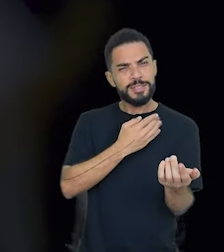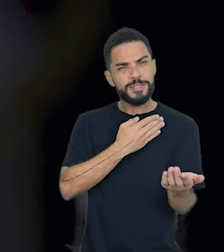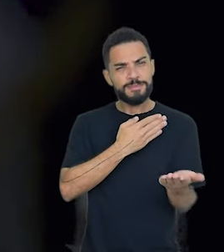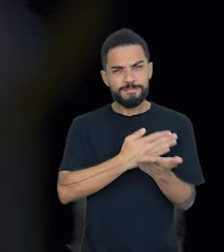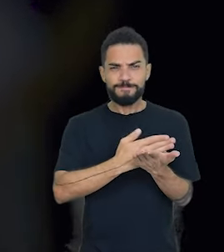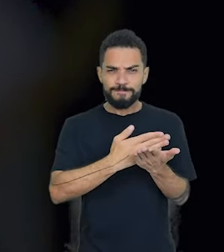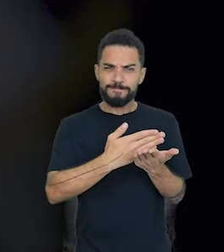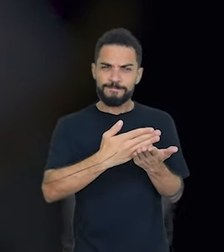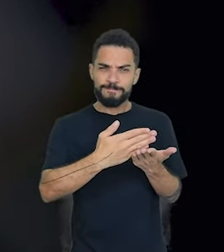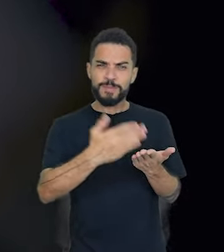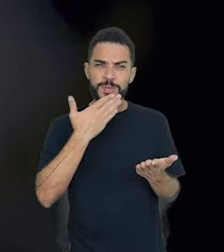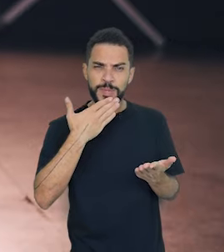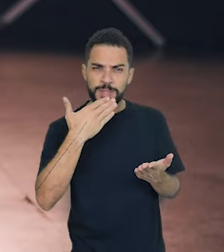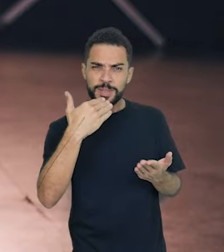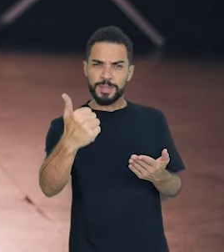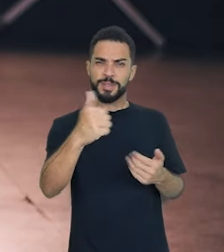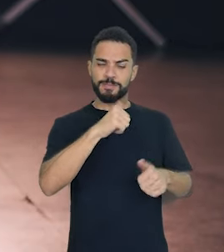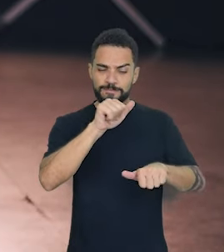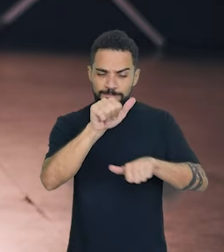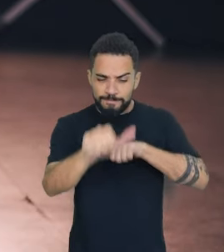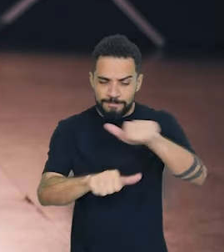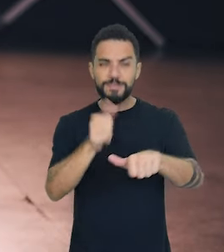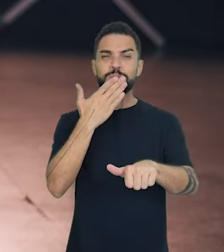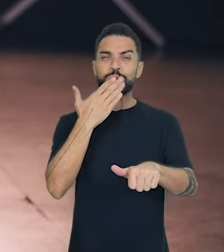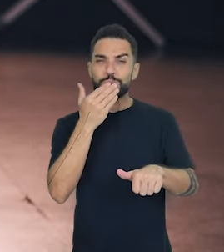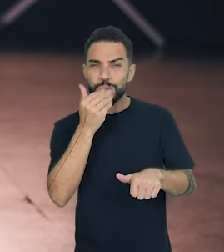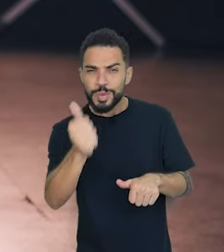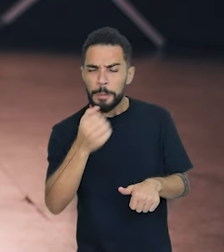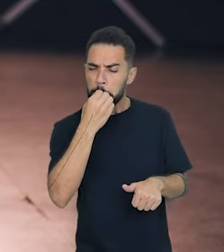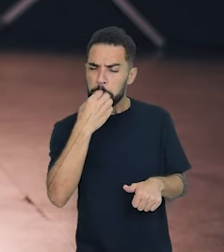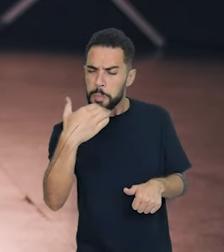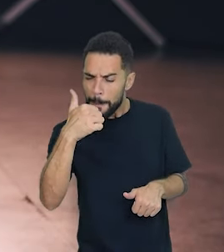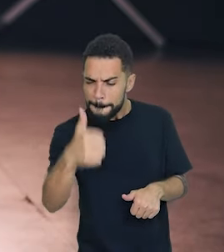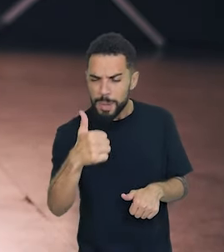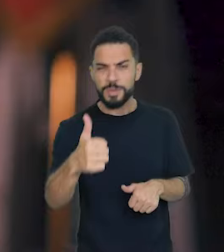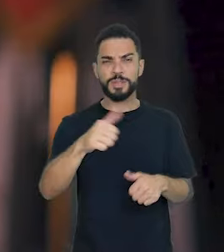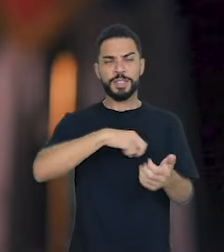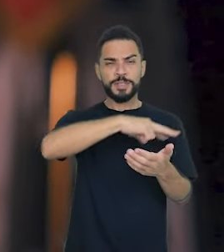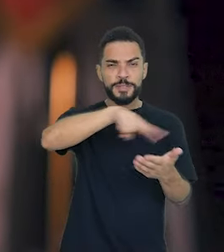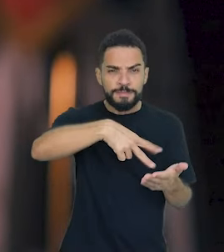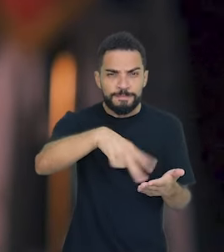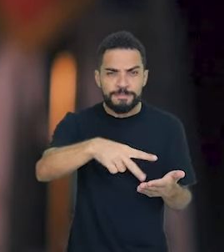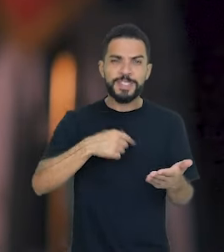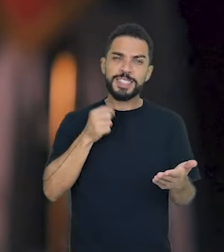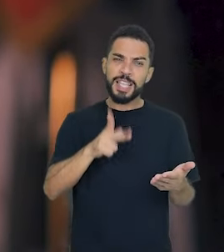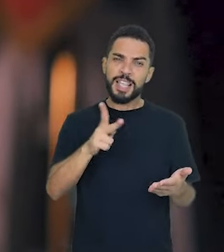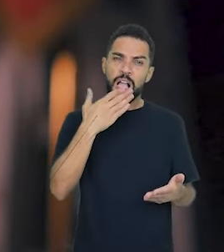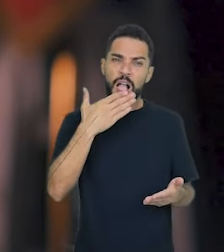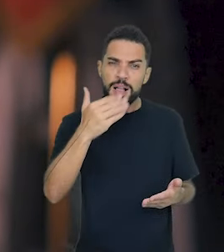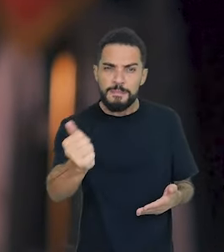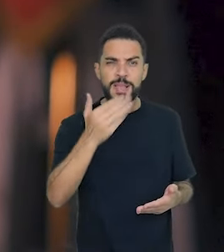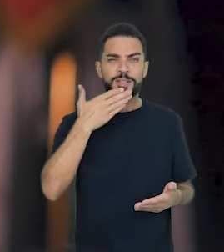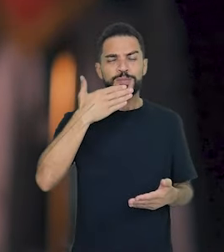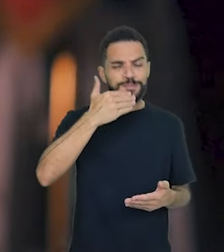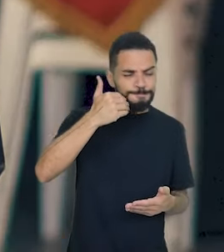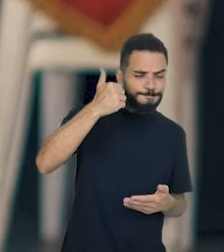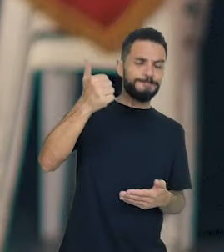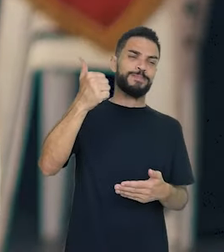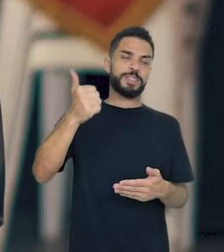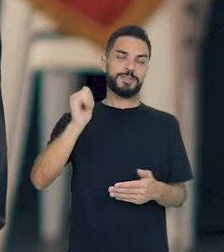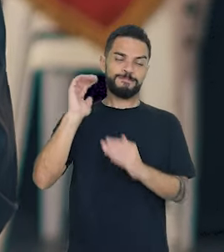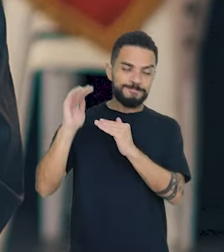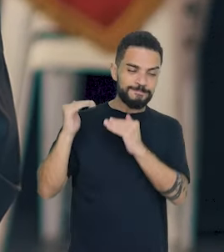tipo uma evolução. Ele me ensinava um movimento, em cima daquele movimento, já tentava outro. E a gente começou essa trajetória.